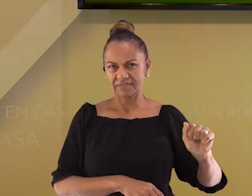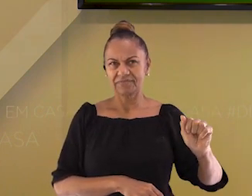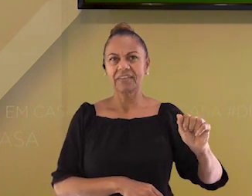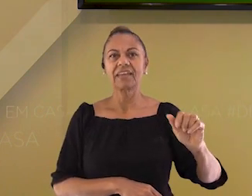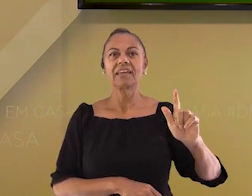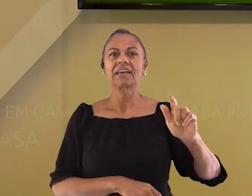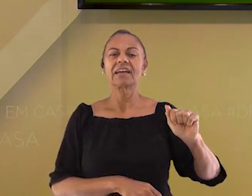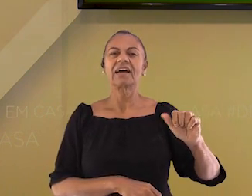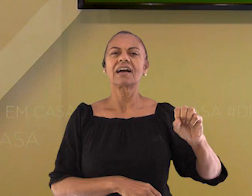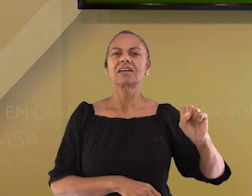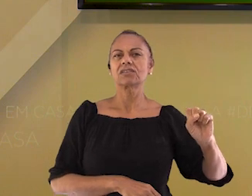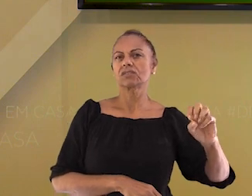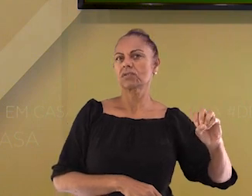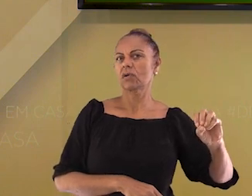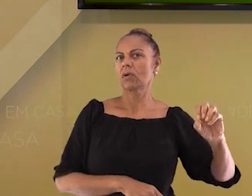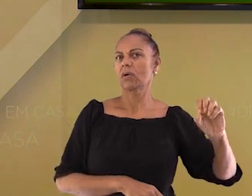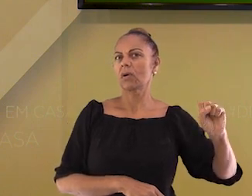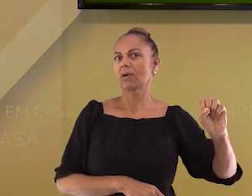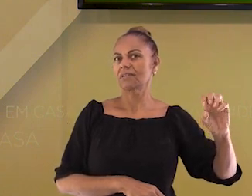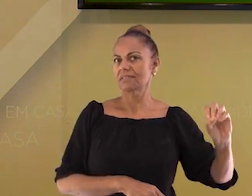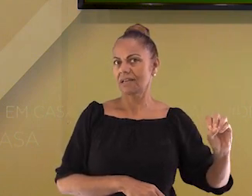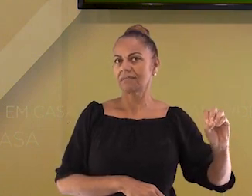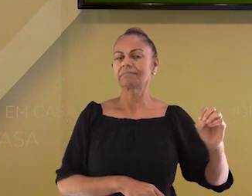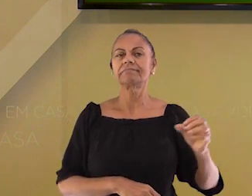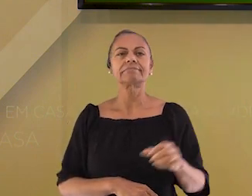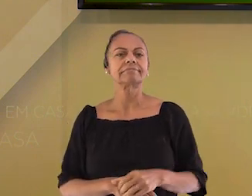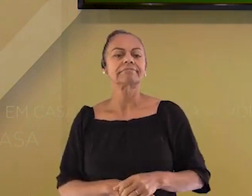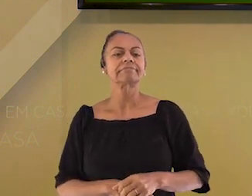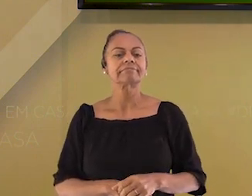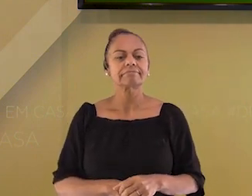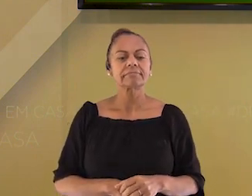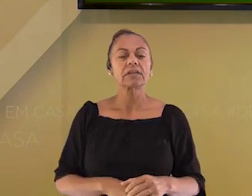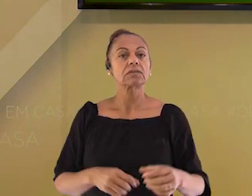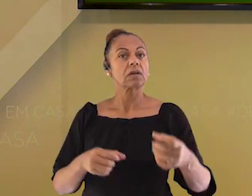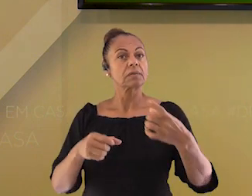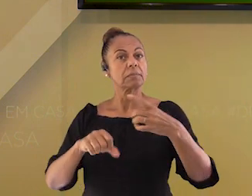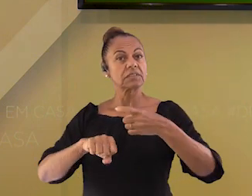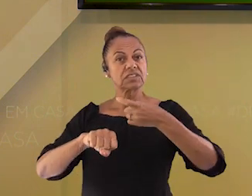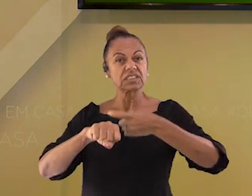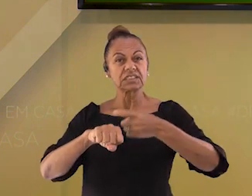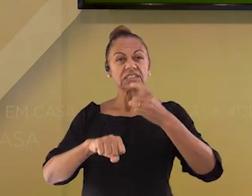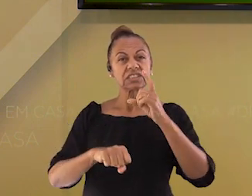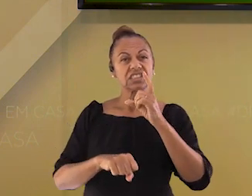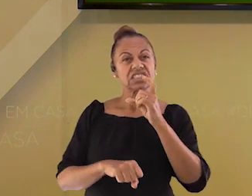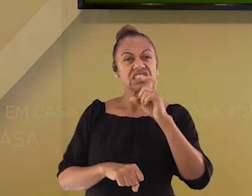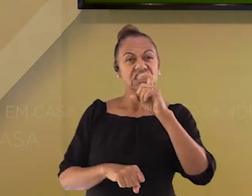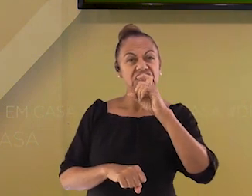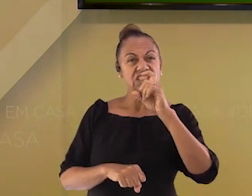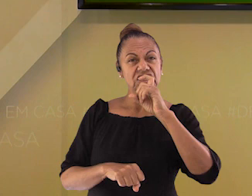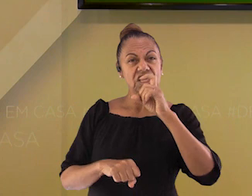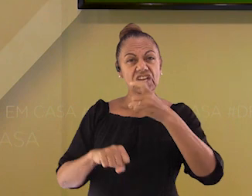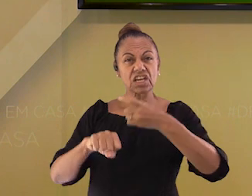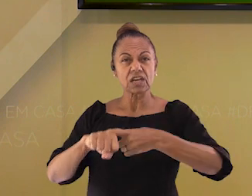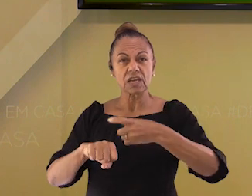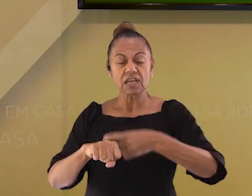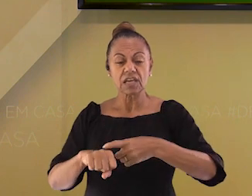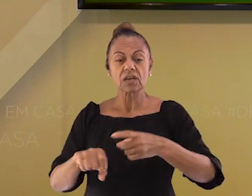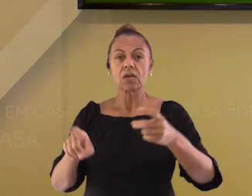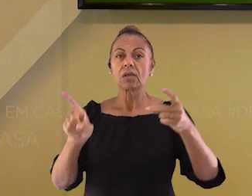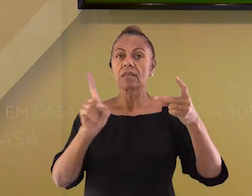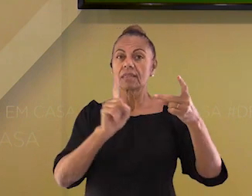o gelo, igual apresentado nessa imagem aqui. Já na forma líquida, podemos citar a água